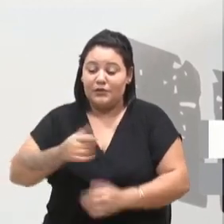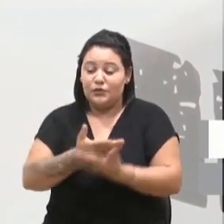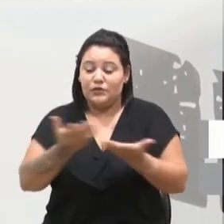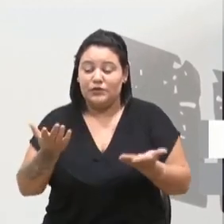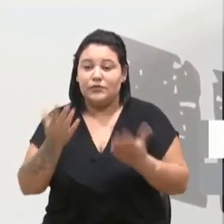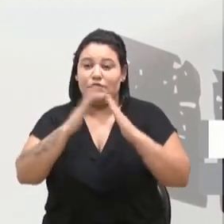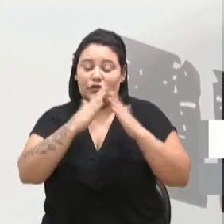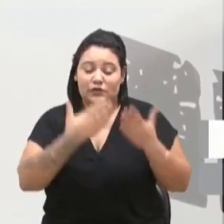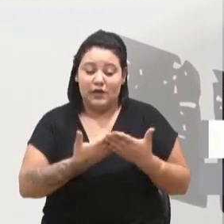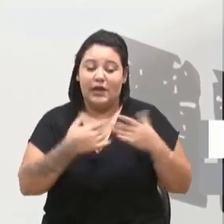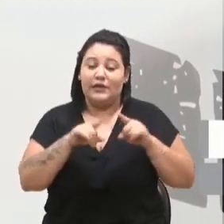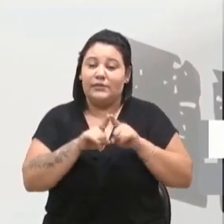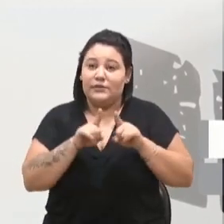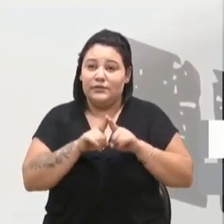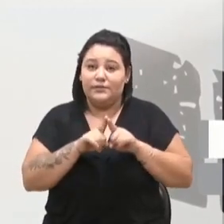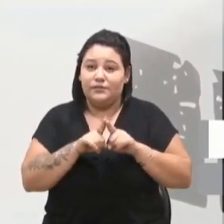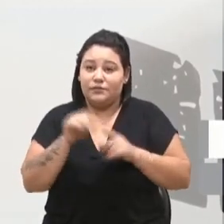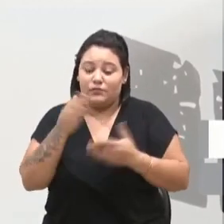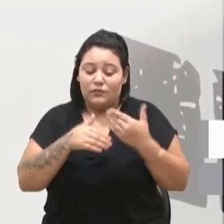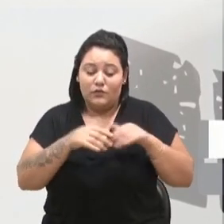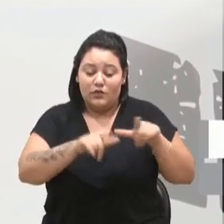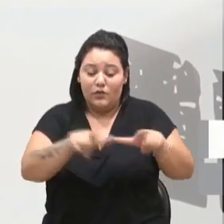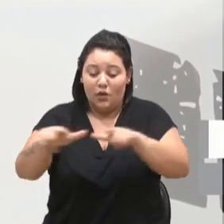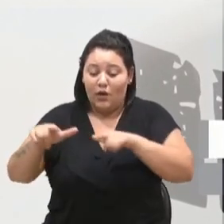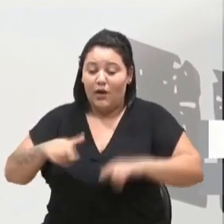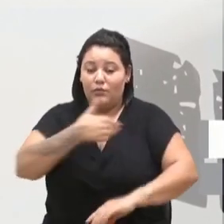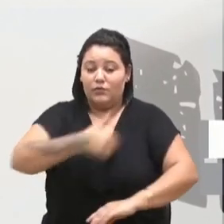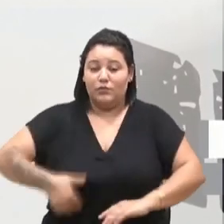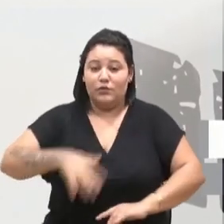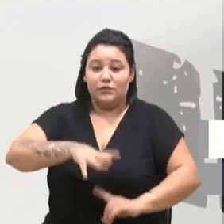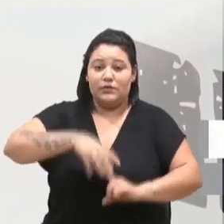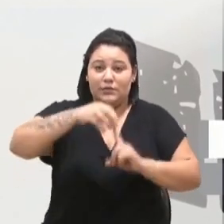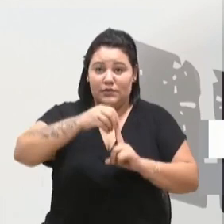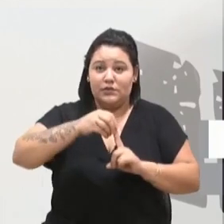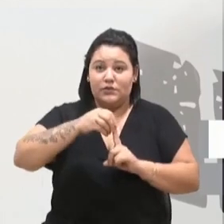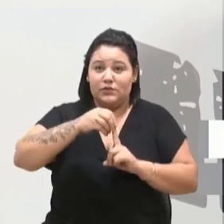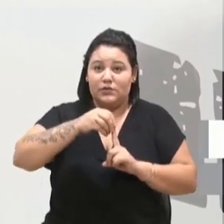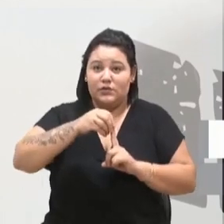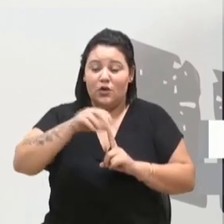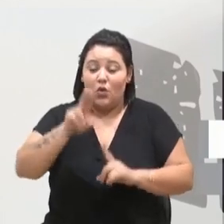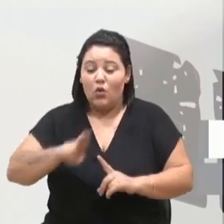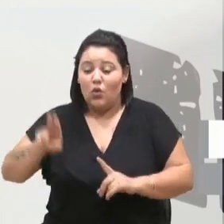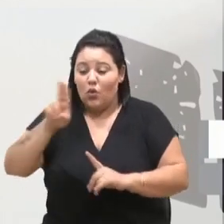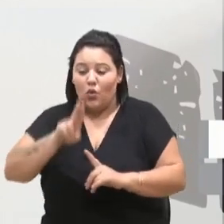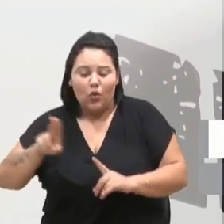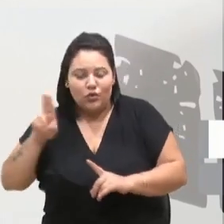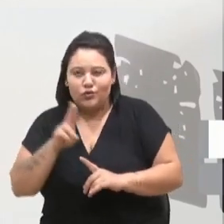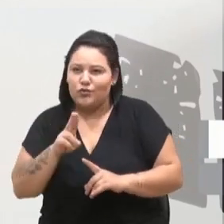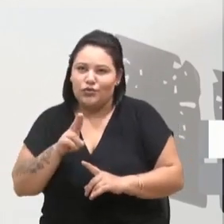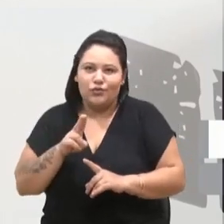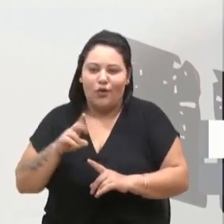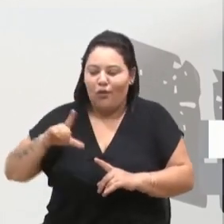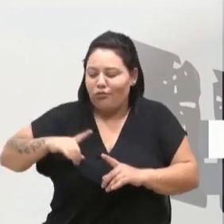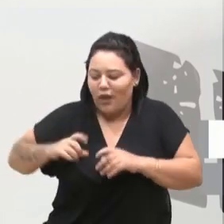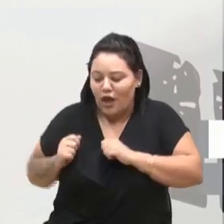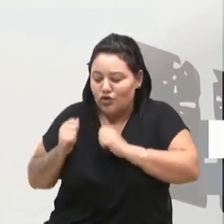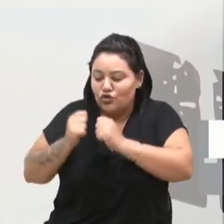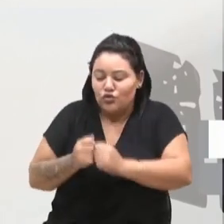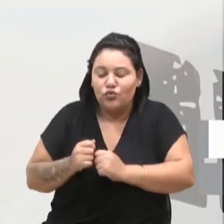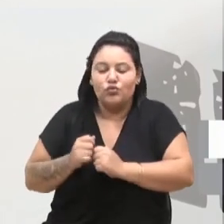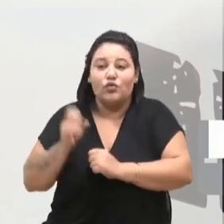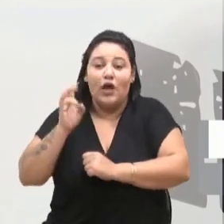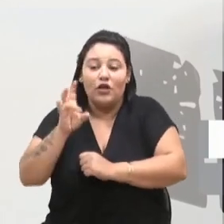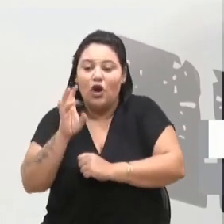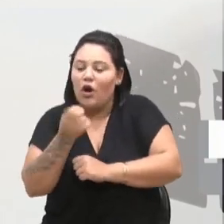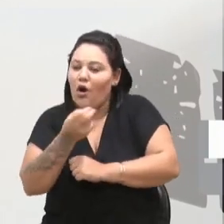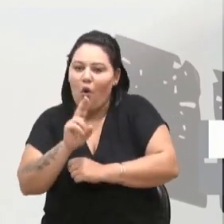em todo logradouro público, o transporte, o porte, enfim, a utilização de